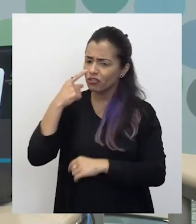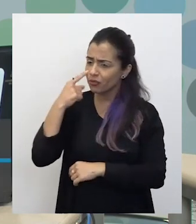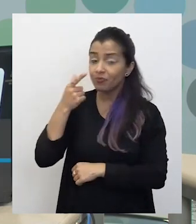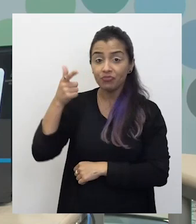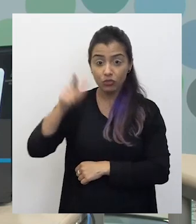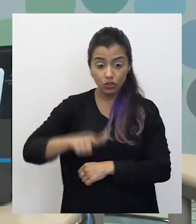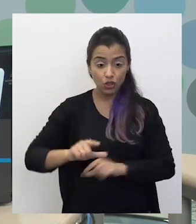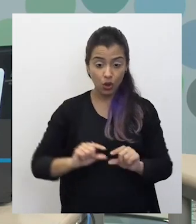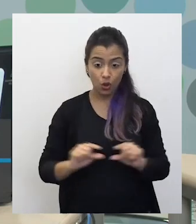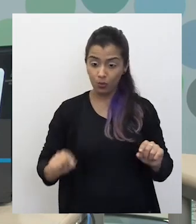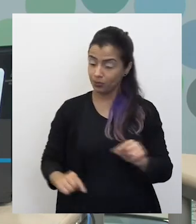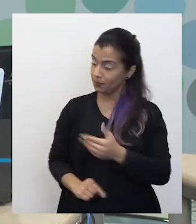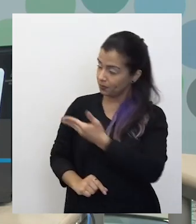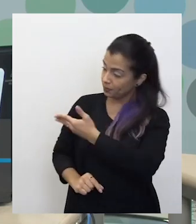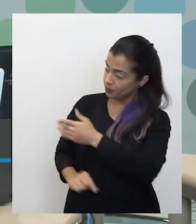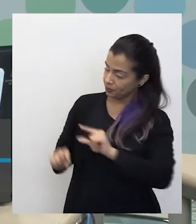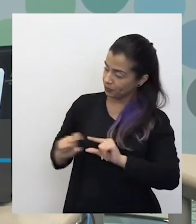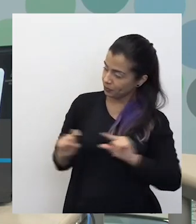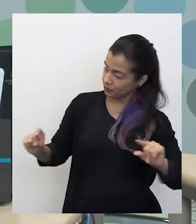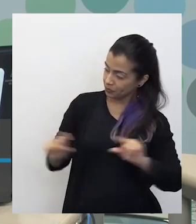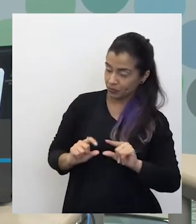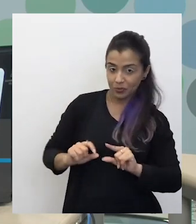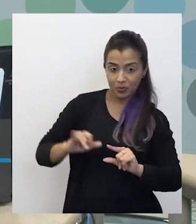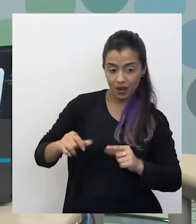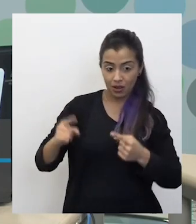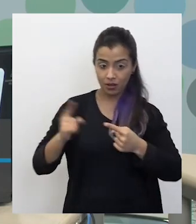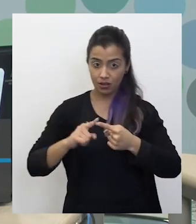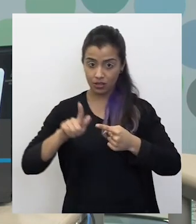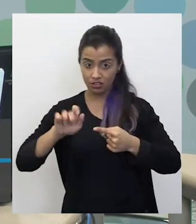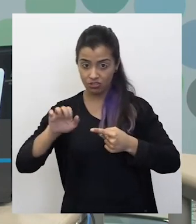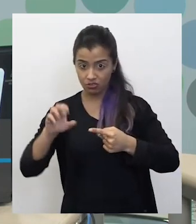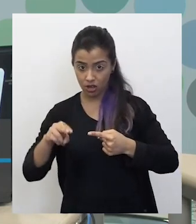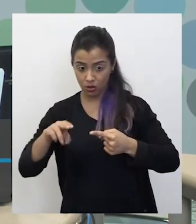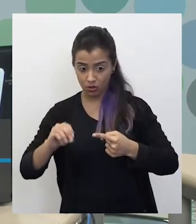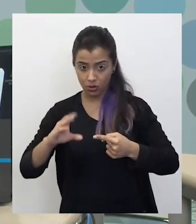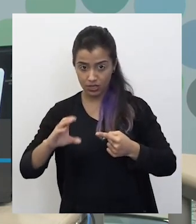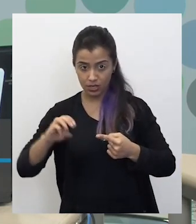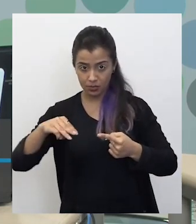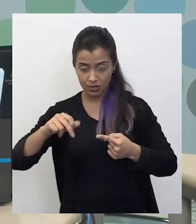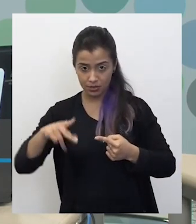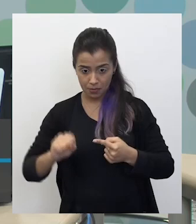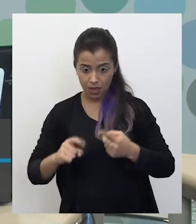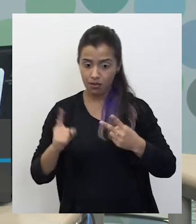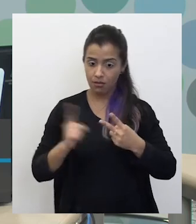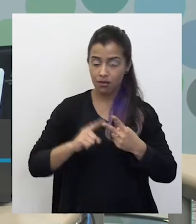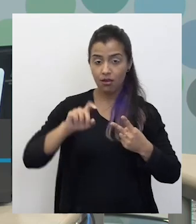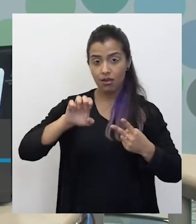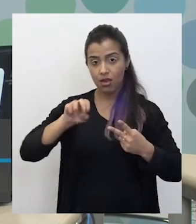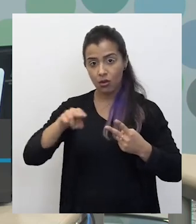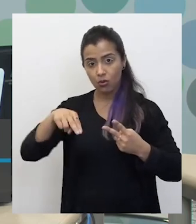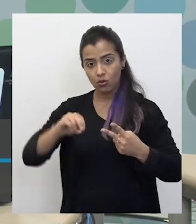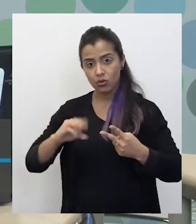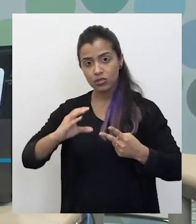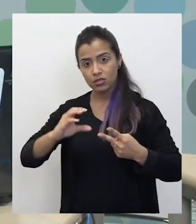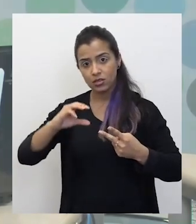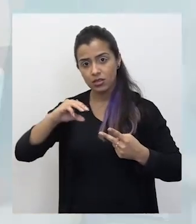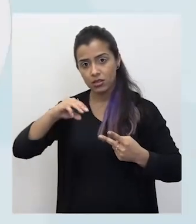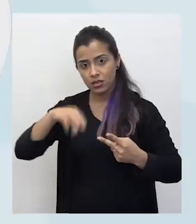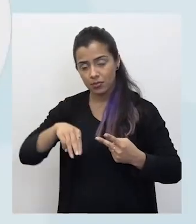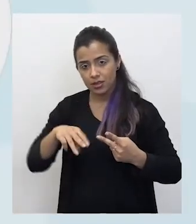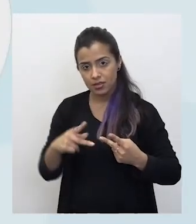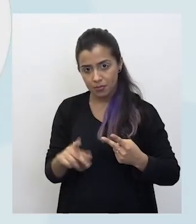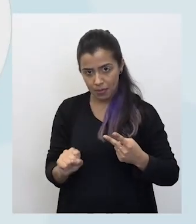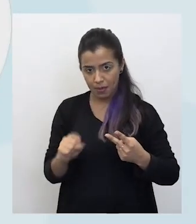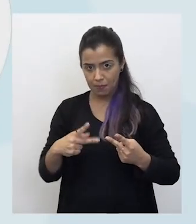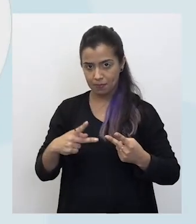de novo a hashtag aqui para vocês anotarem. GEL no CMSP e eu no CMSP. Agora nós vamos ver a bandeira dos